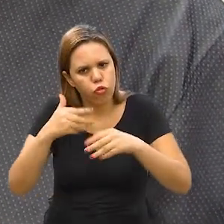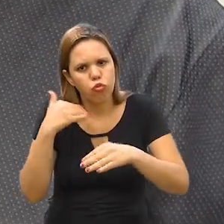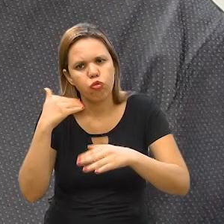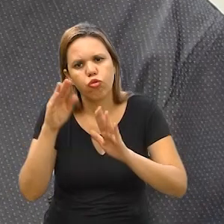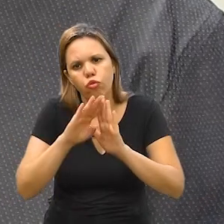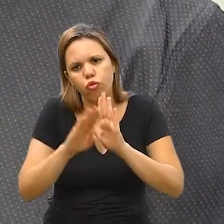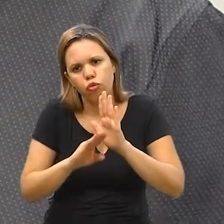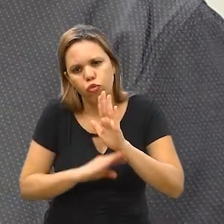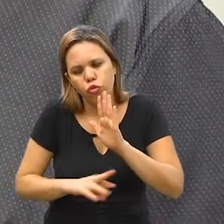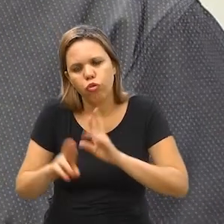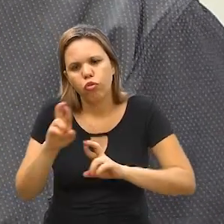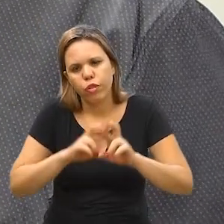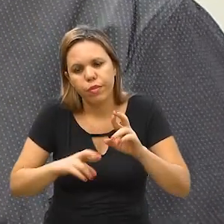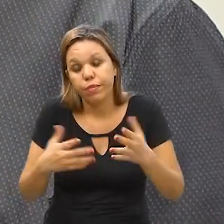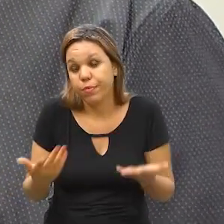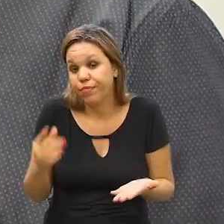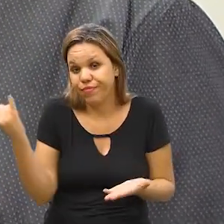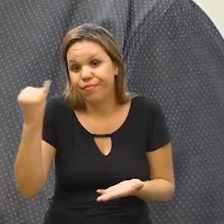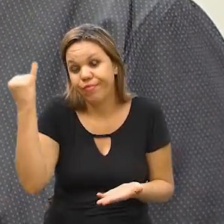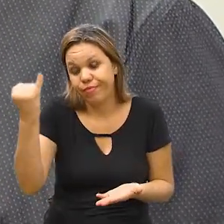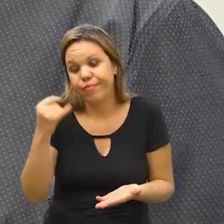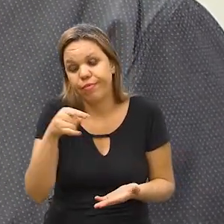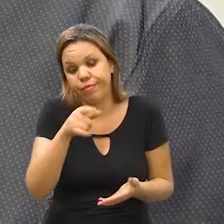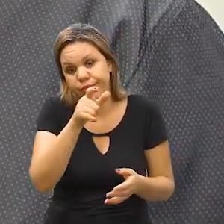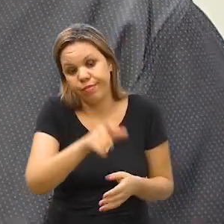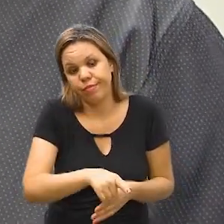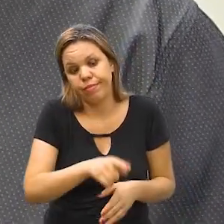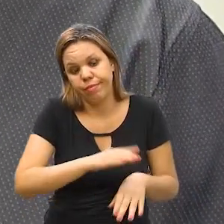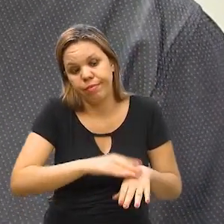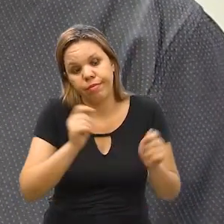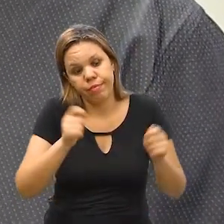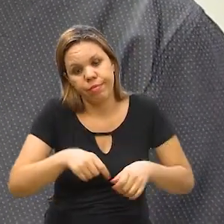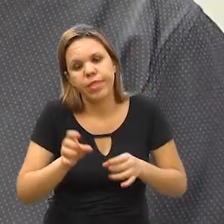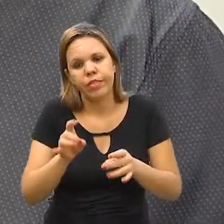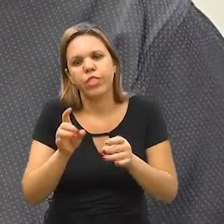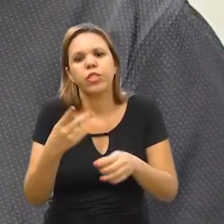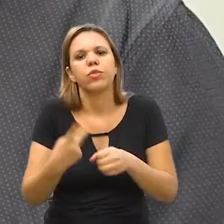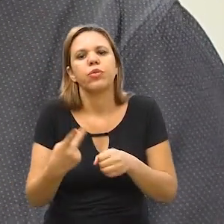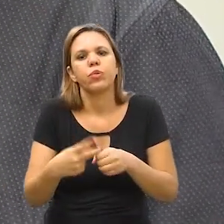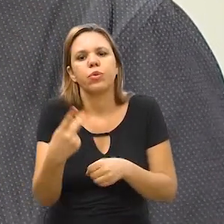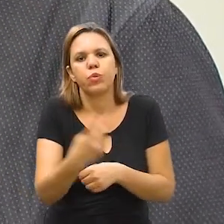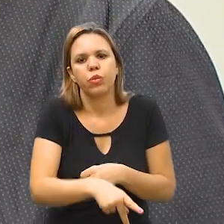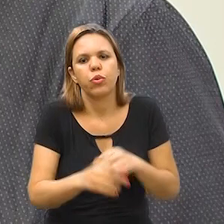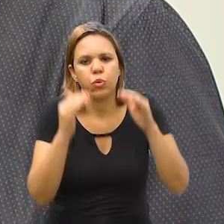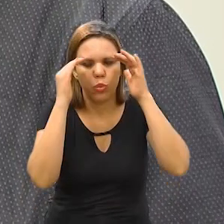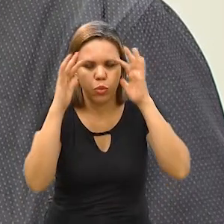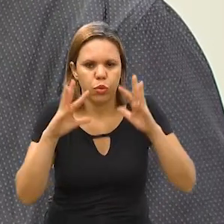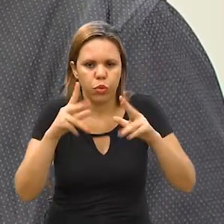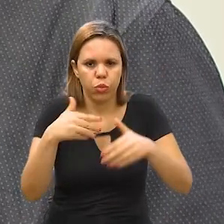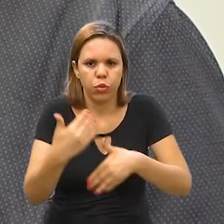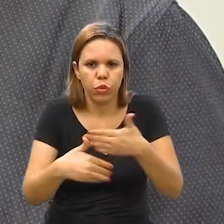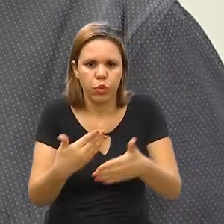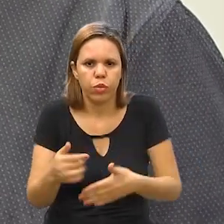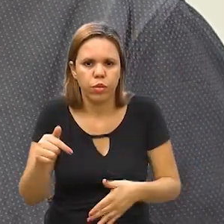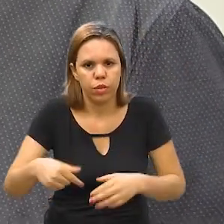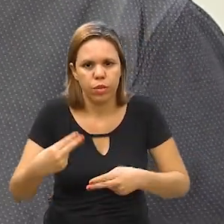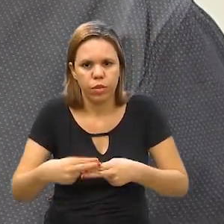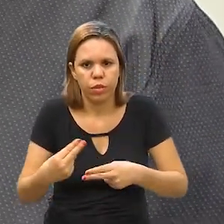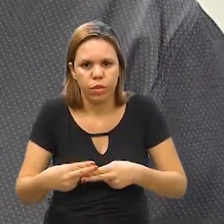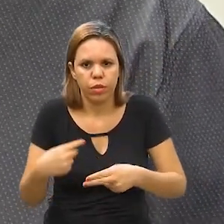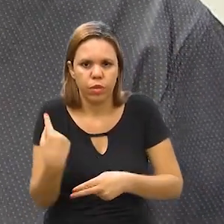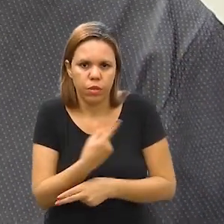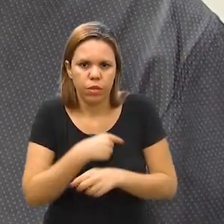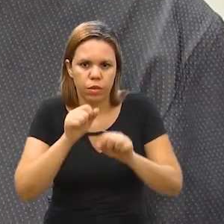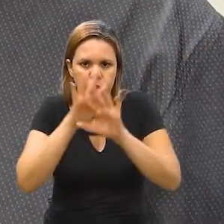da vigilância. Então é muito importante até para que ela possa vender o seu produto, que ela cumpra todas essas etapas. Aqui no Sebrae